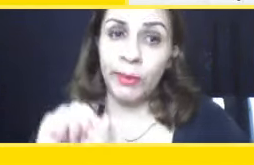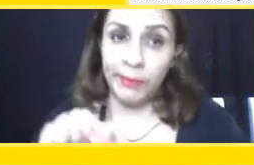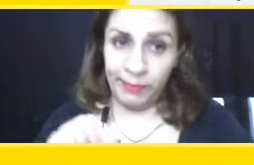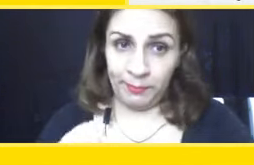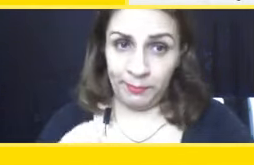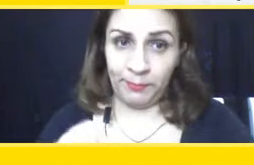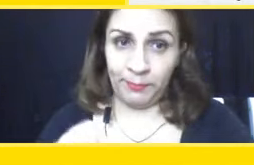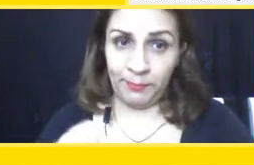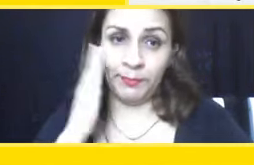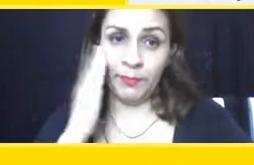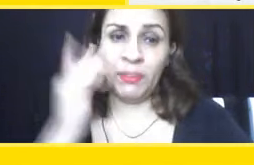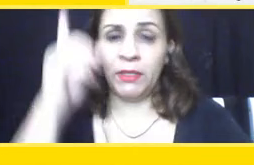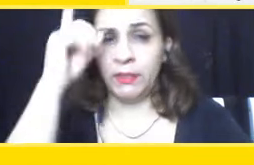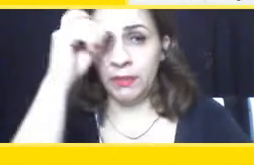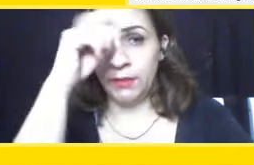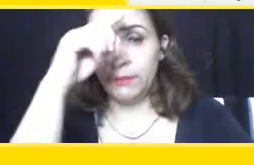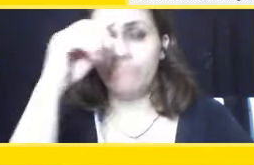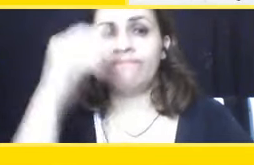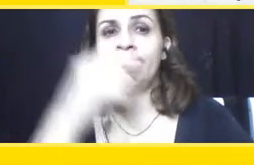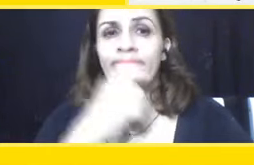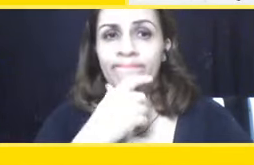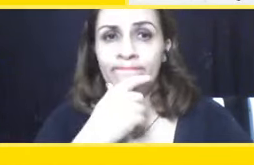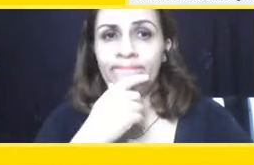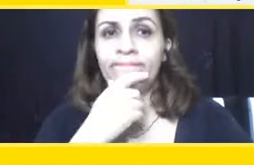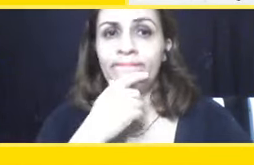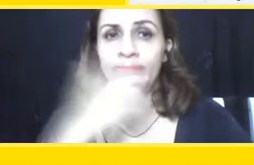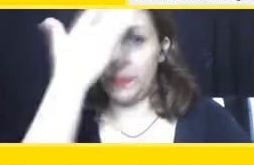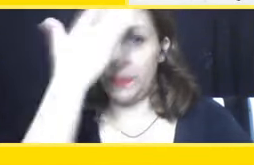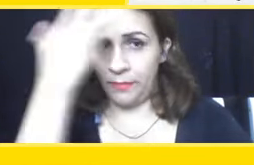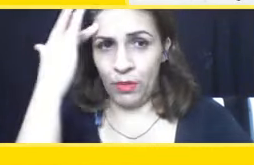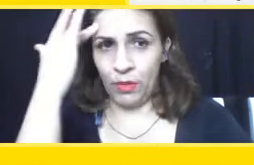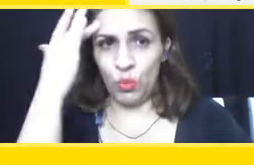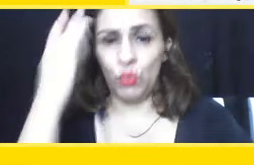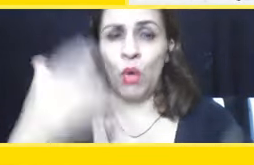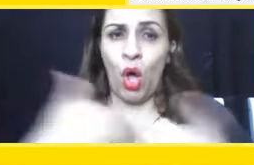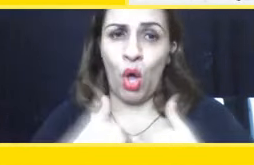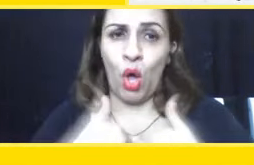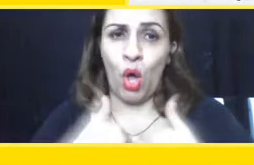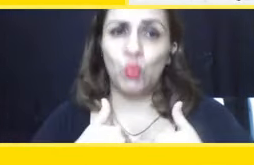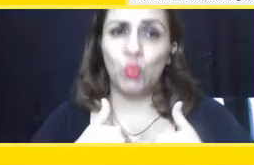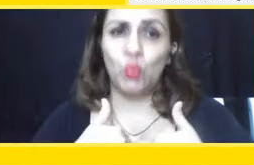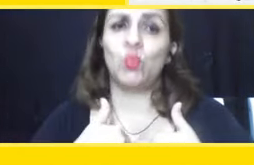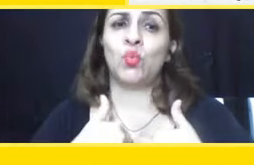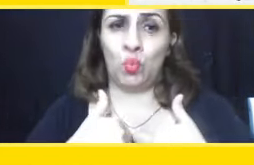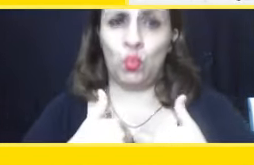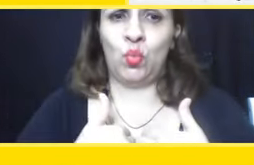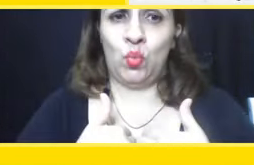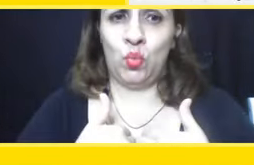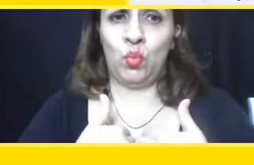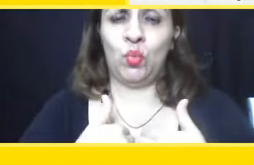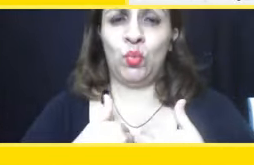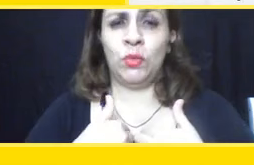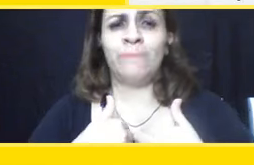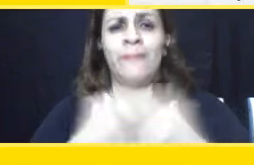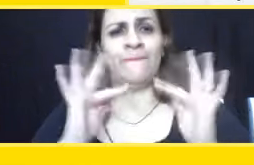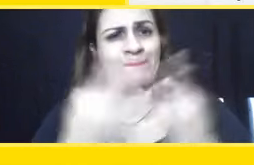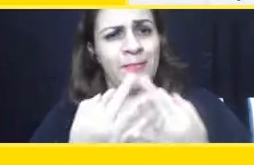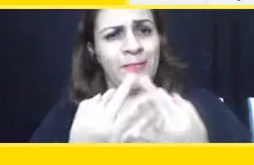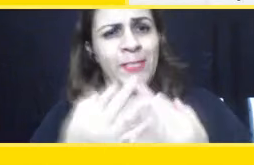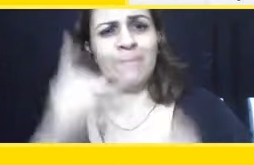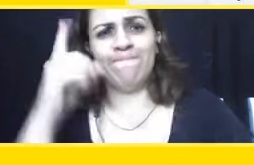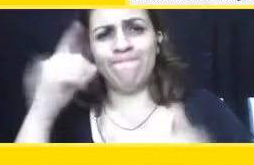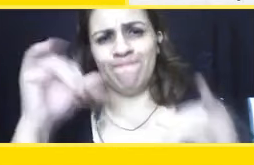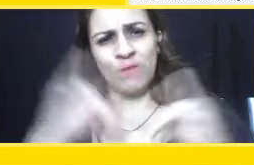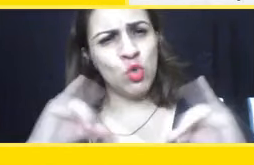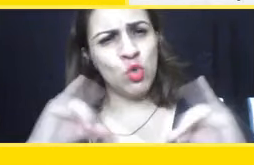eu sei as dificuldades, né, que uma pessoa com autismo e principalmente a sua família passa. Então,